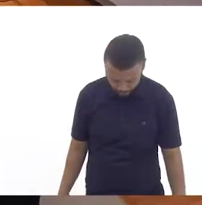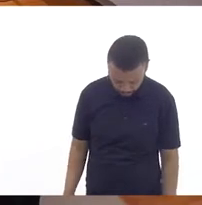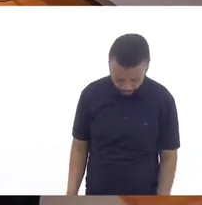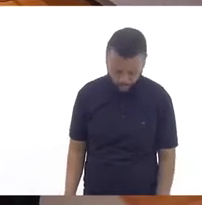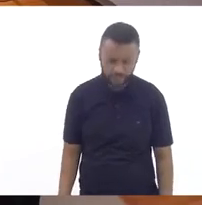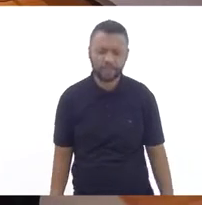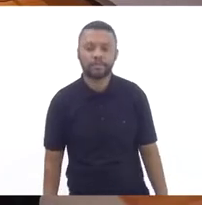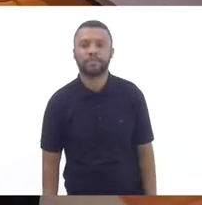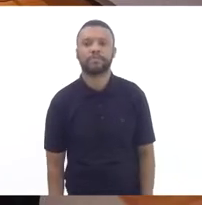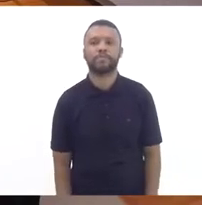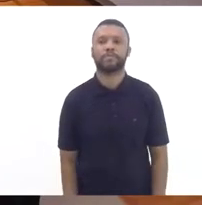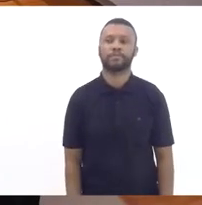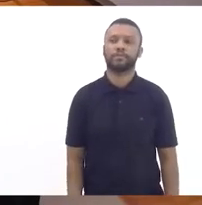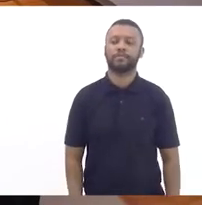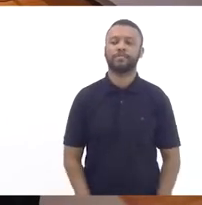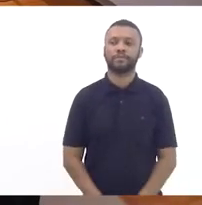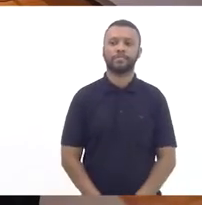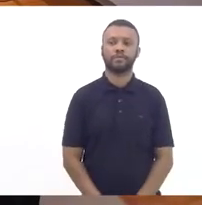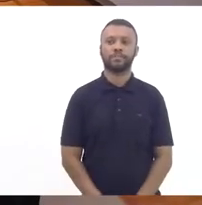Vai.